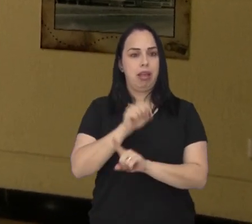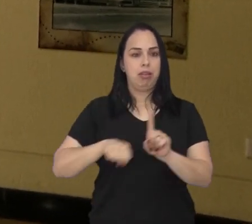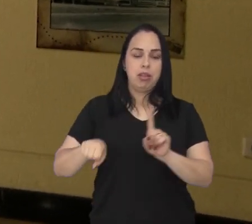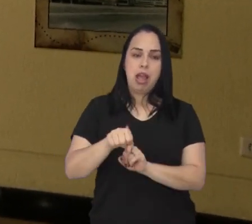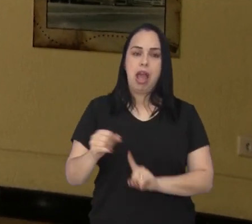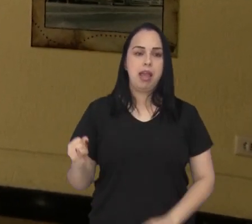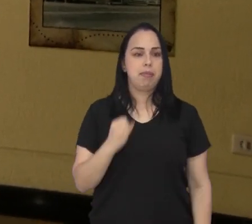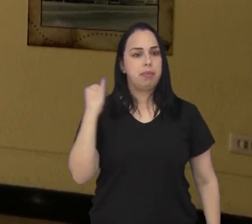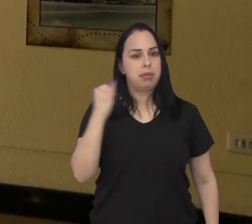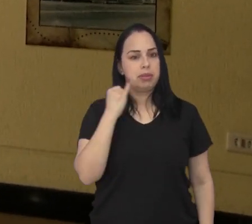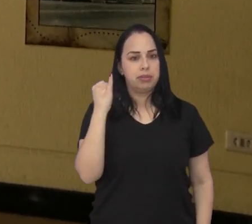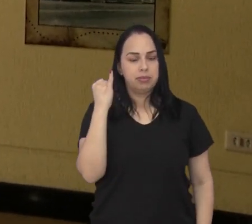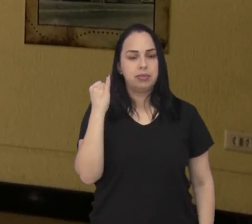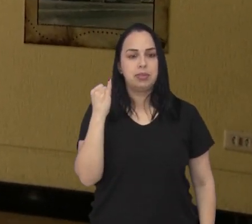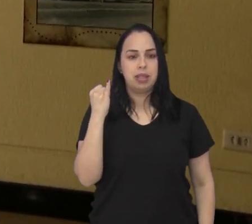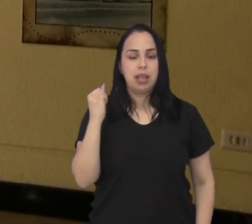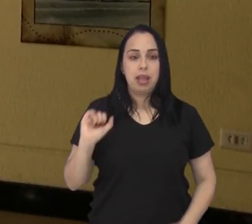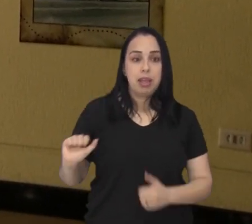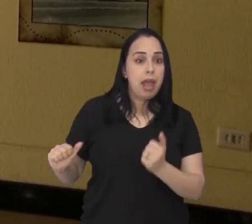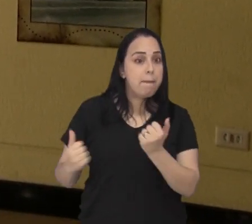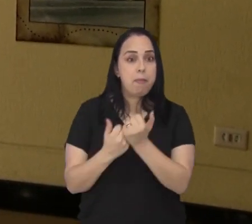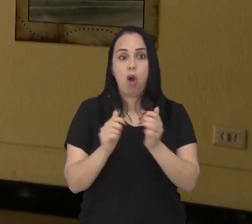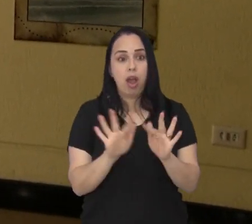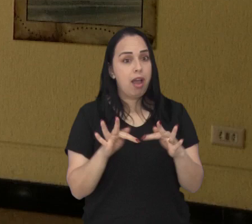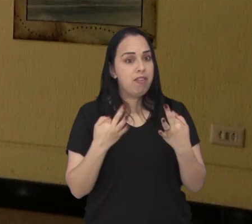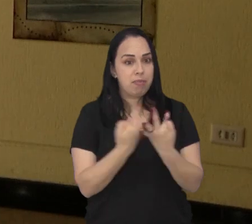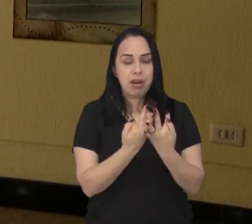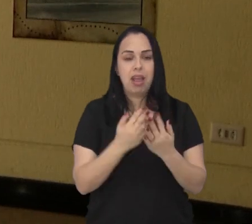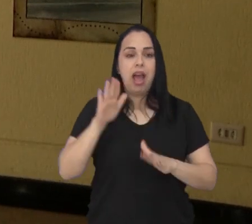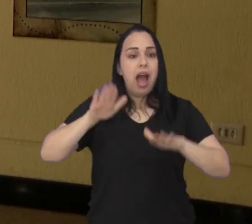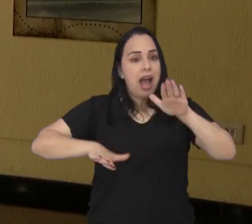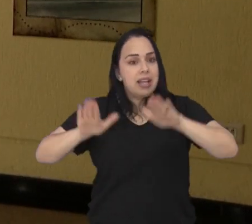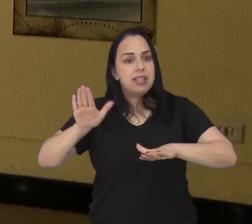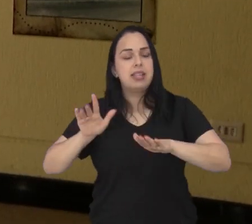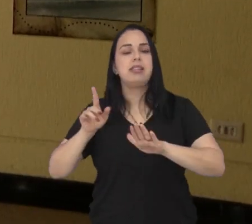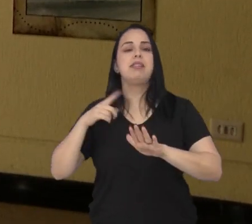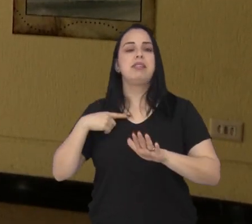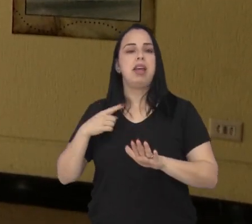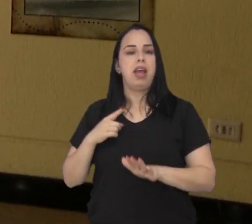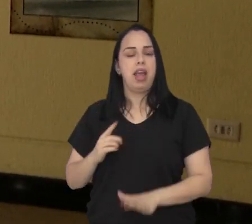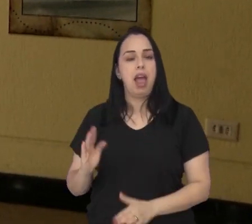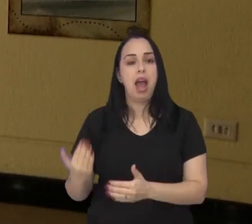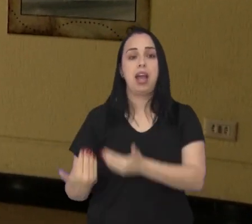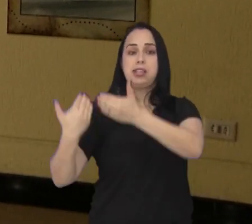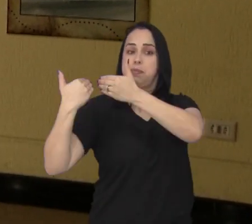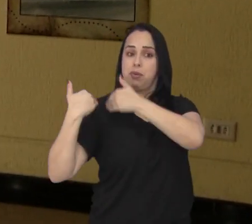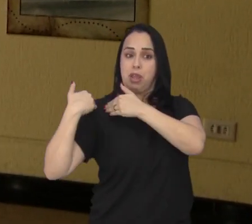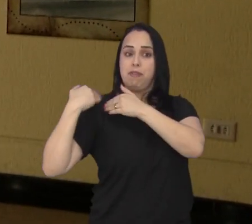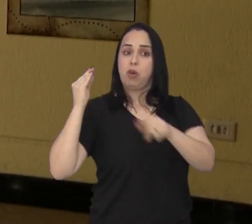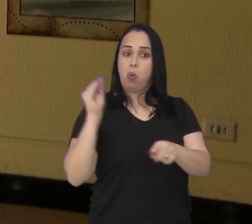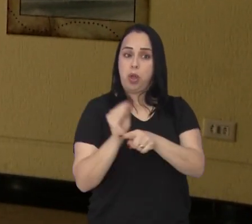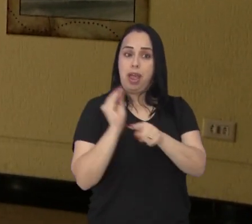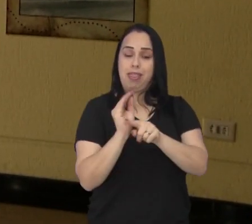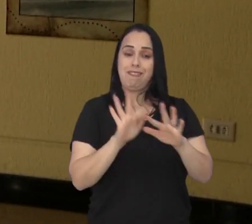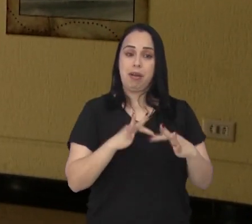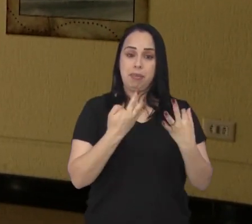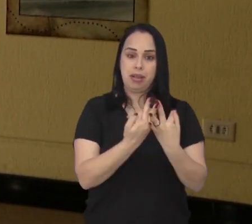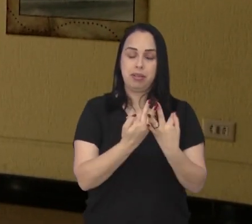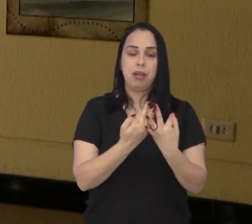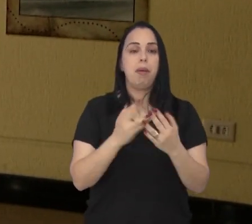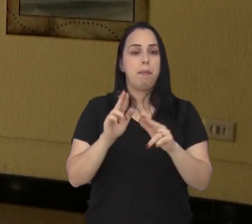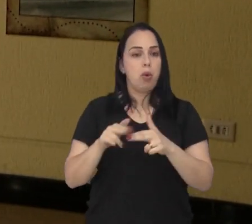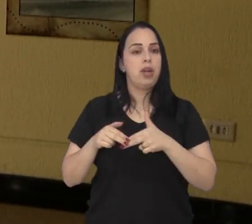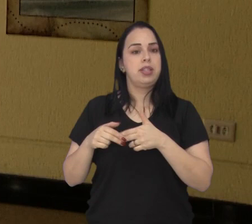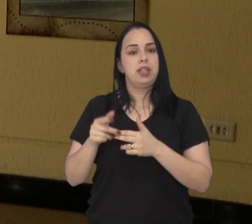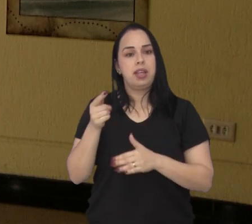sociedade muitas mulheres são o Esteio da família né Elas estão à frente da casa das despesas da casa e a cada dia a gente